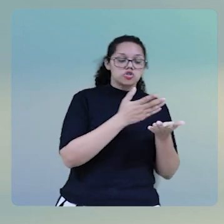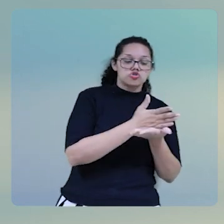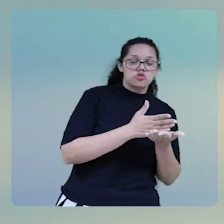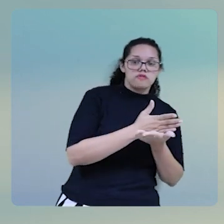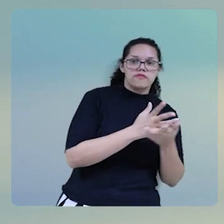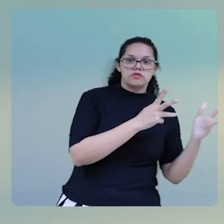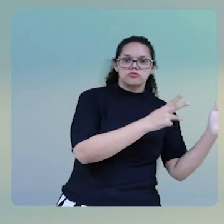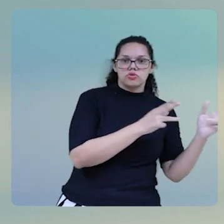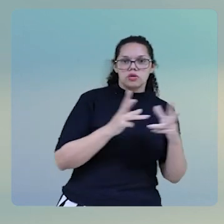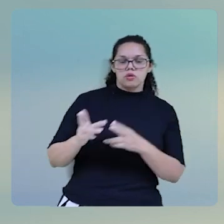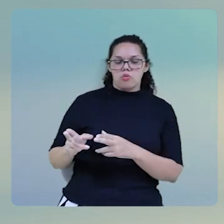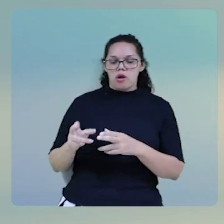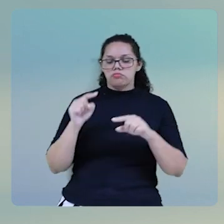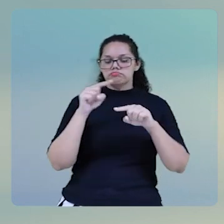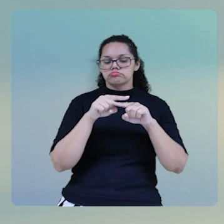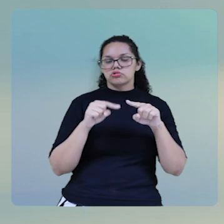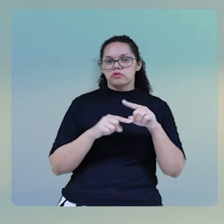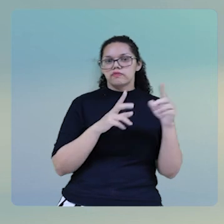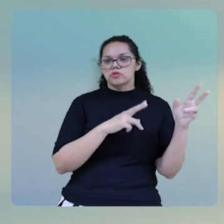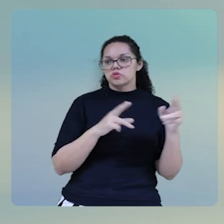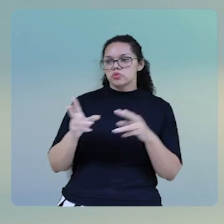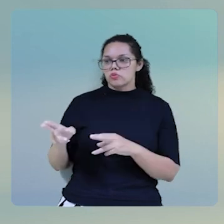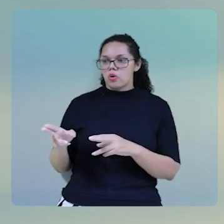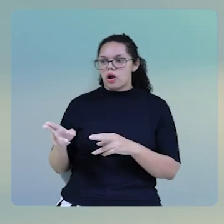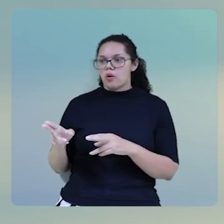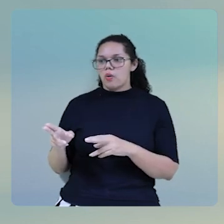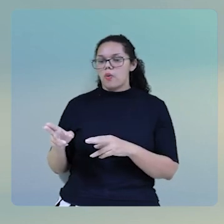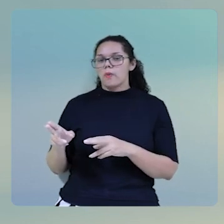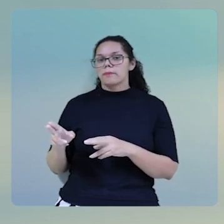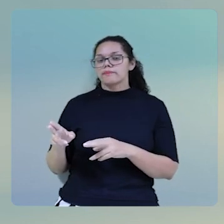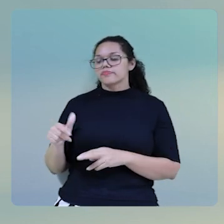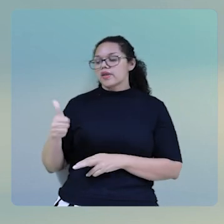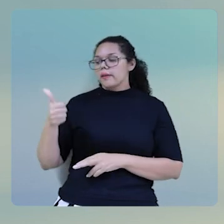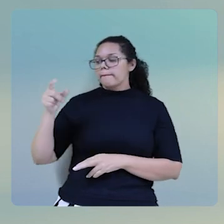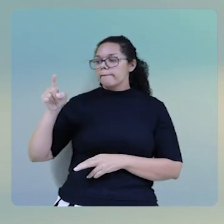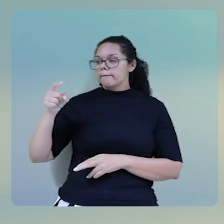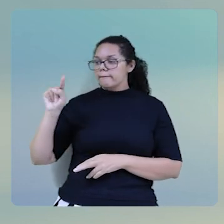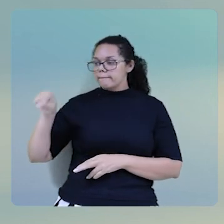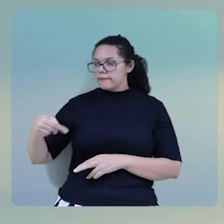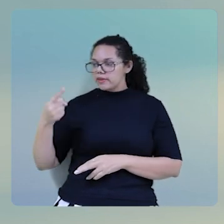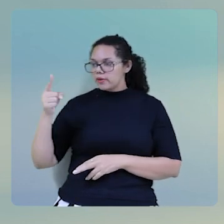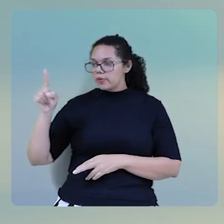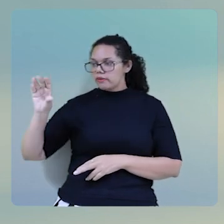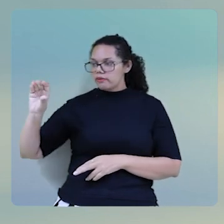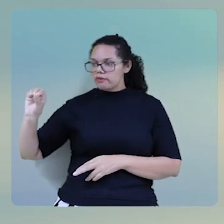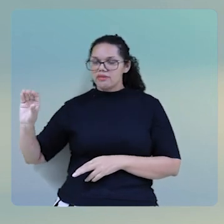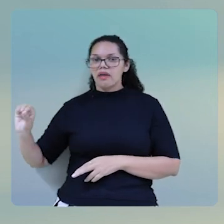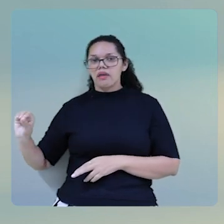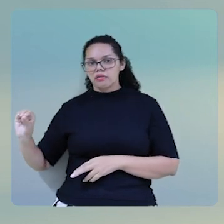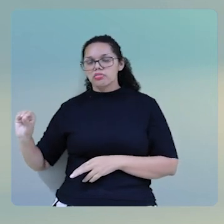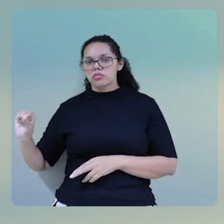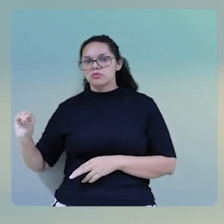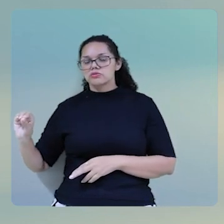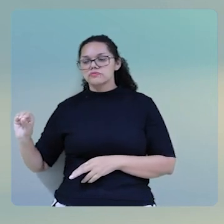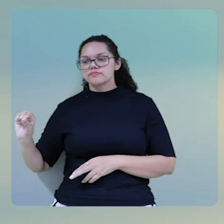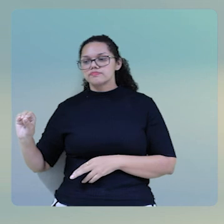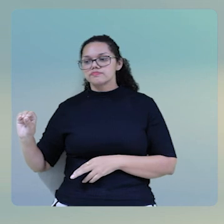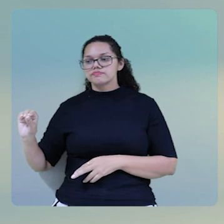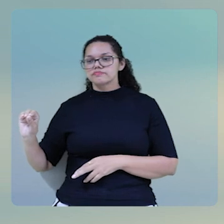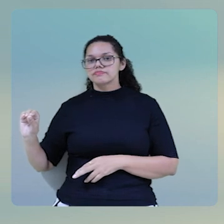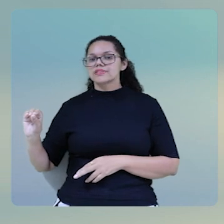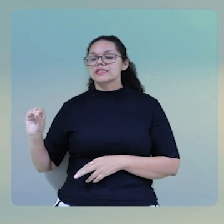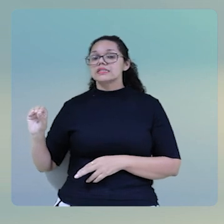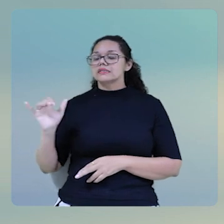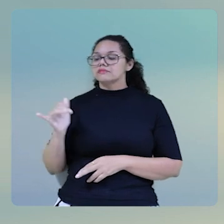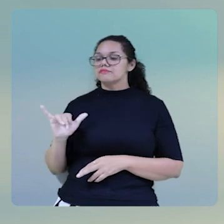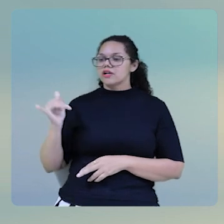aqui é 1.500, em cima aqui também vai ser quanto? 1.500, tá? Então, fazendo com que a corrente elétrica